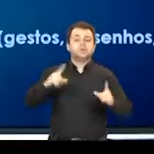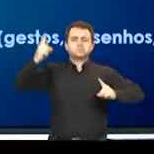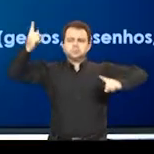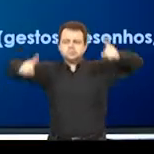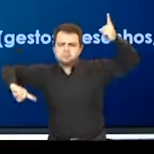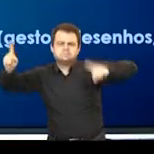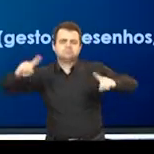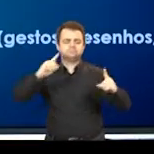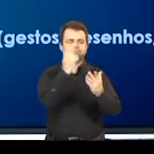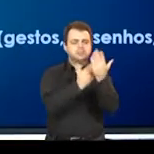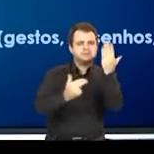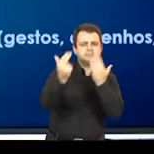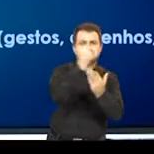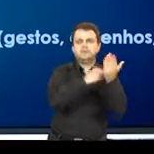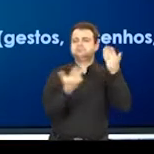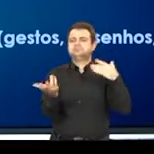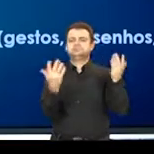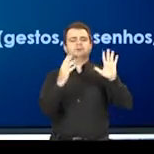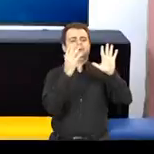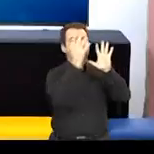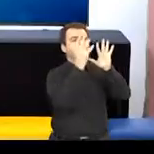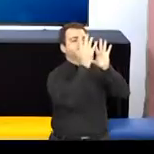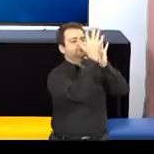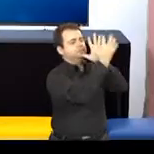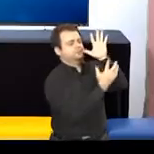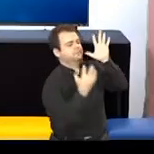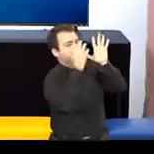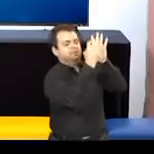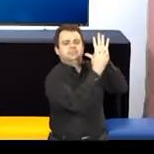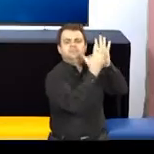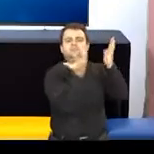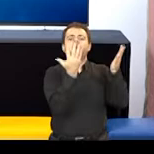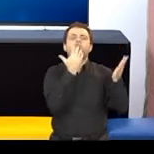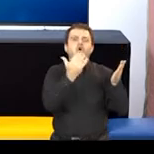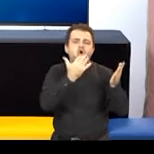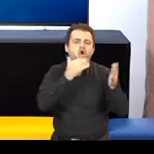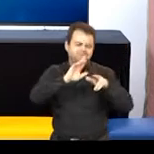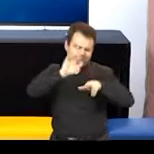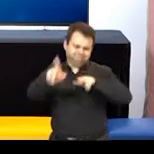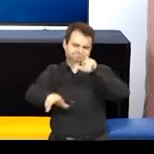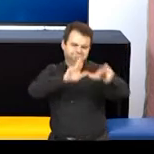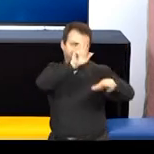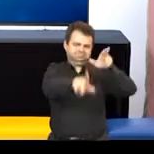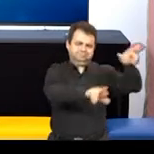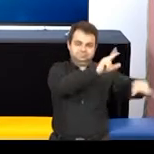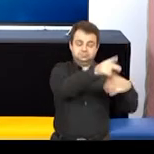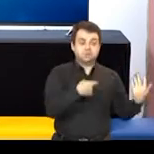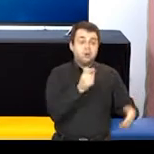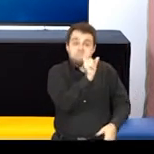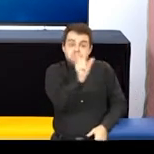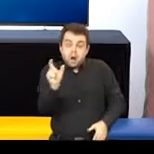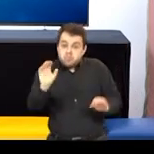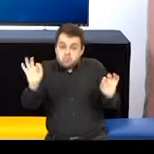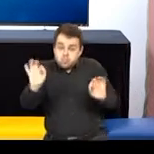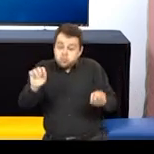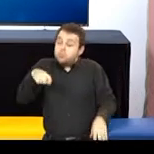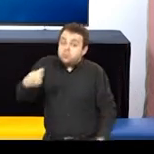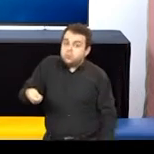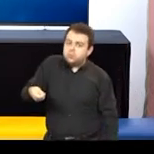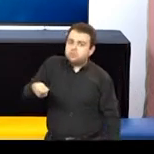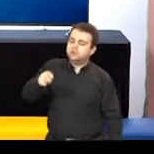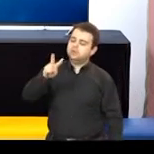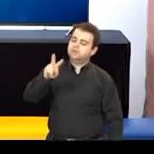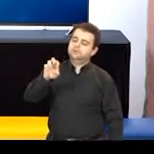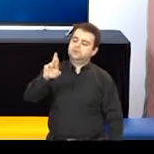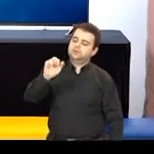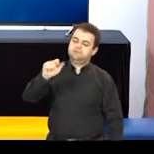gestos, desenhos, símbolos, cores e por aí vai, correto? Se não tem palavra, é não verbal. Então, ó,